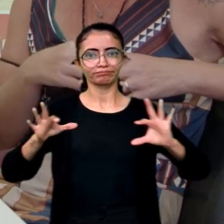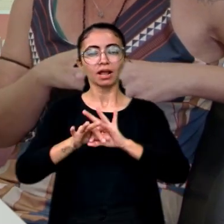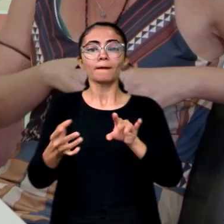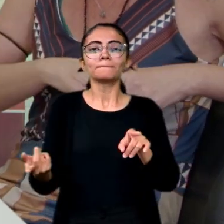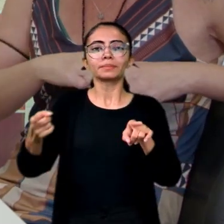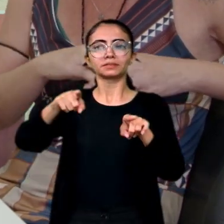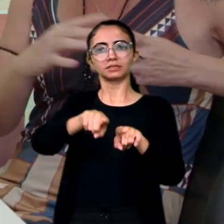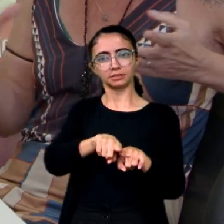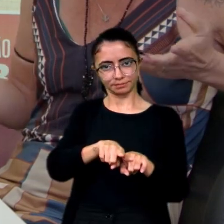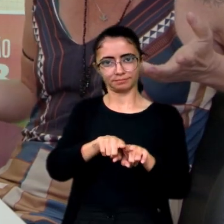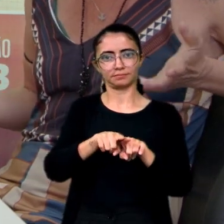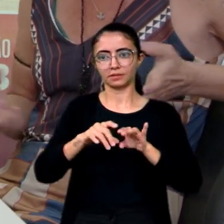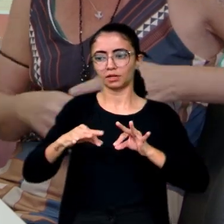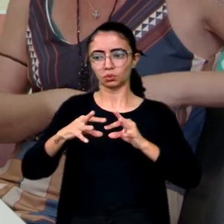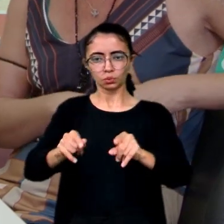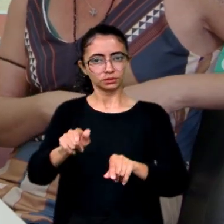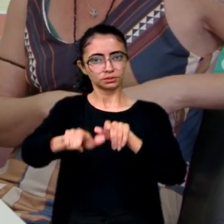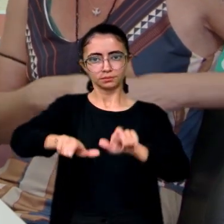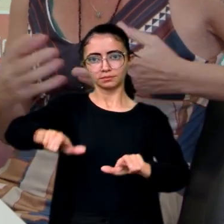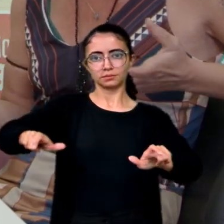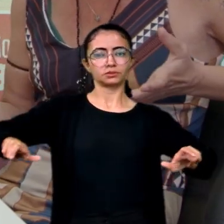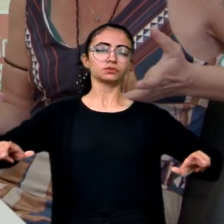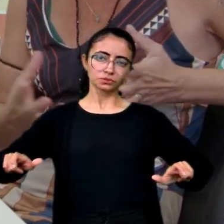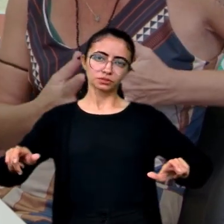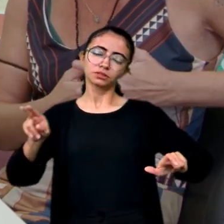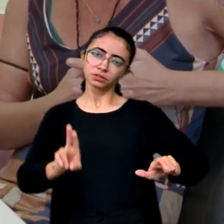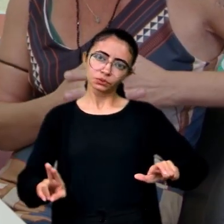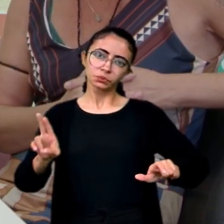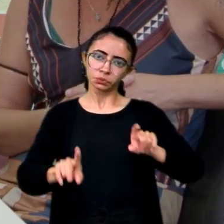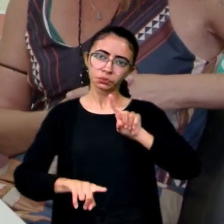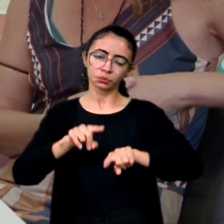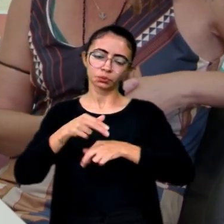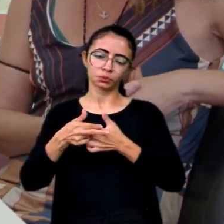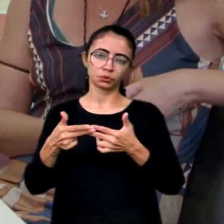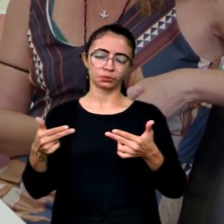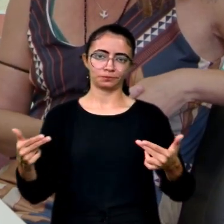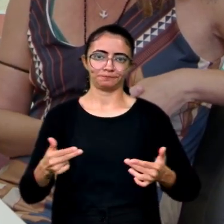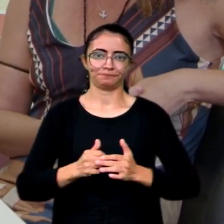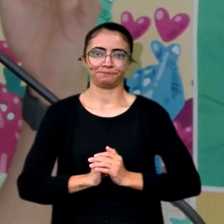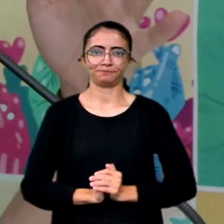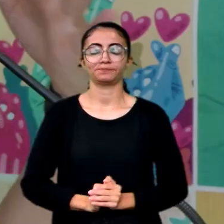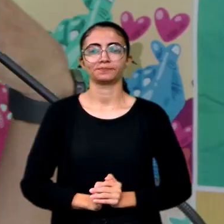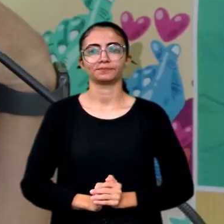todas as pessoas que utilizam os recursos. Então, assim, dentro